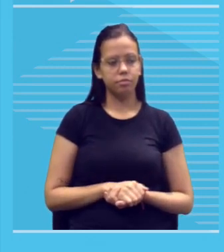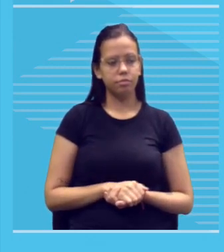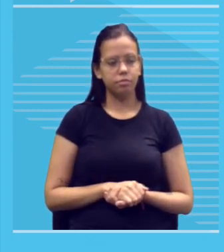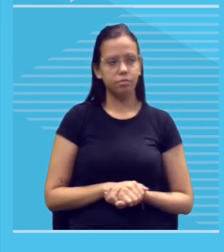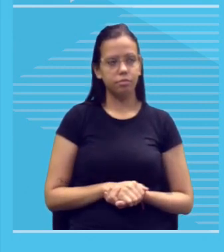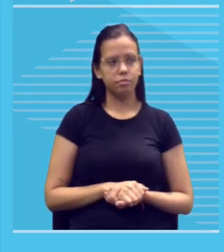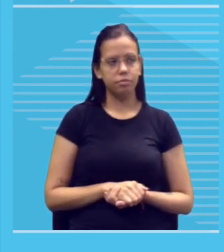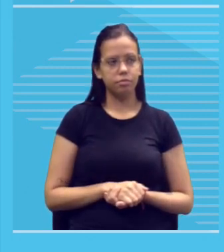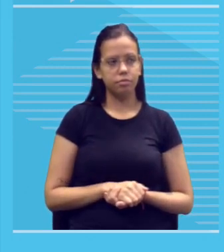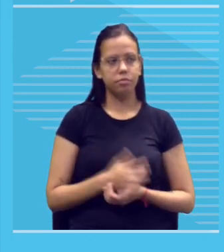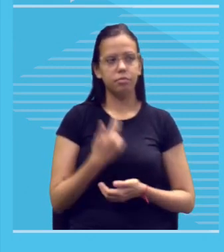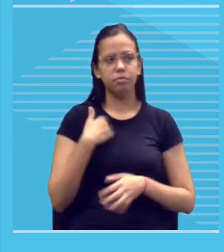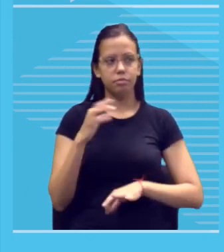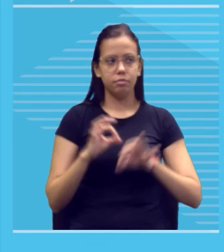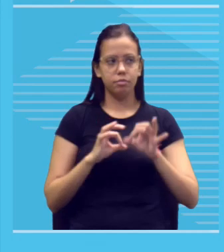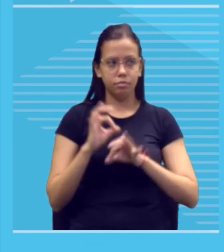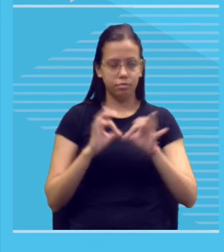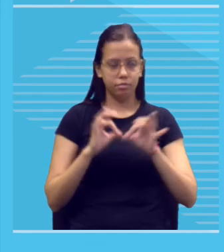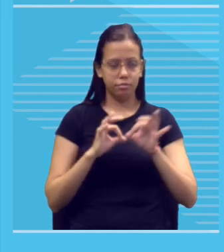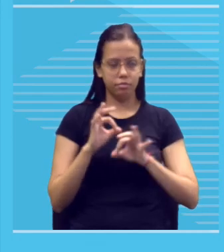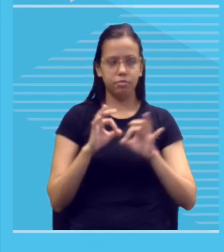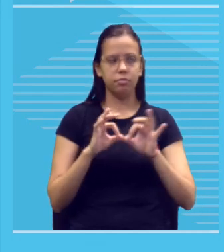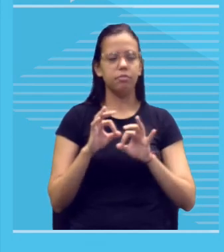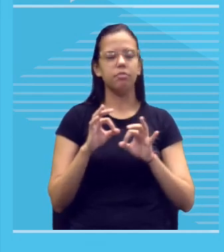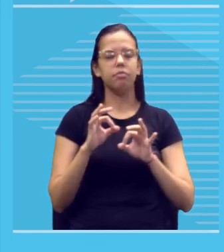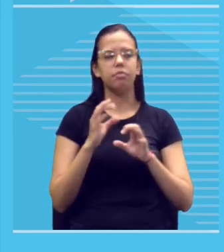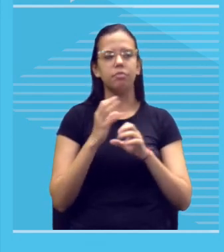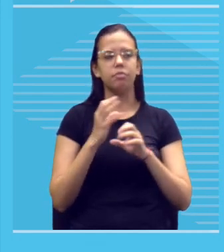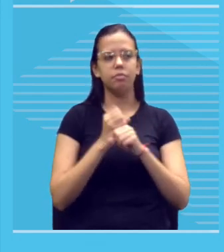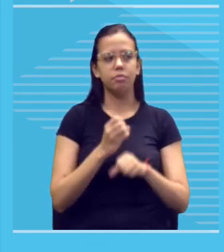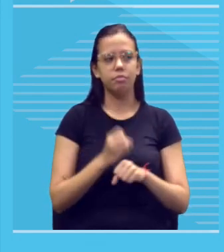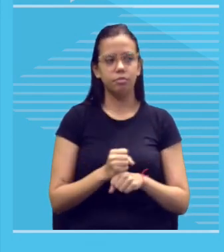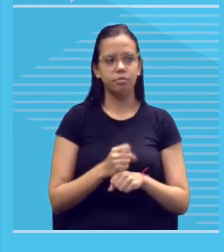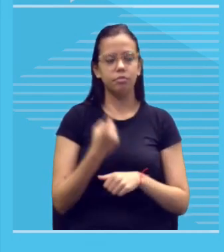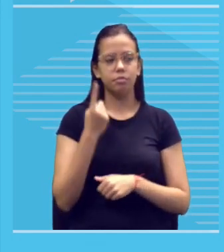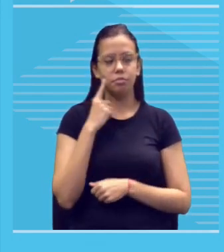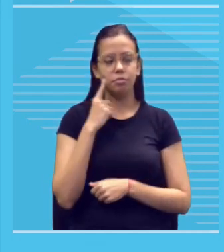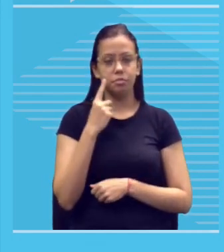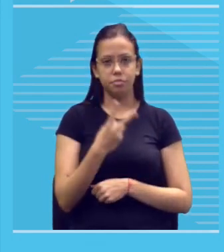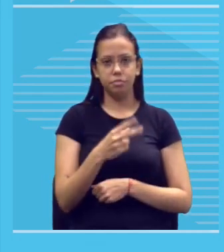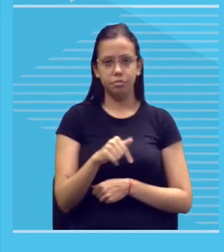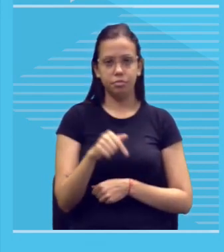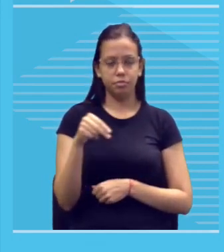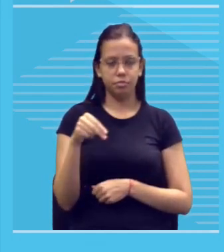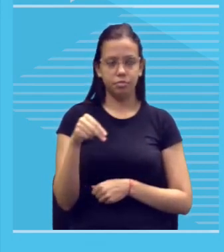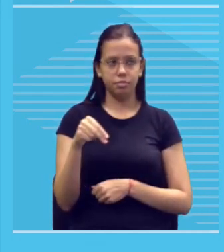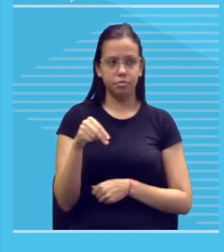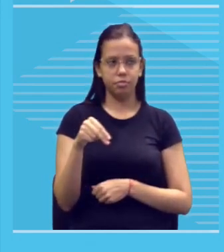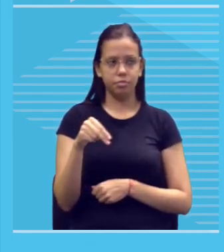montar minha expressão só inverte né só inverte vai ficar assim ó 27 n